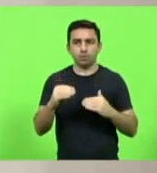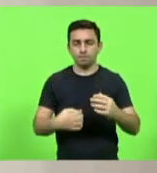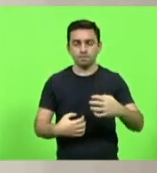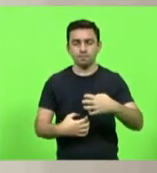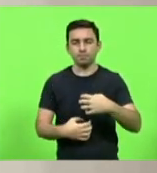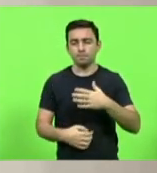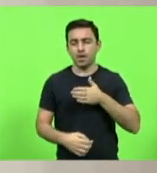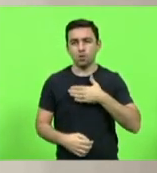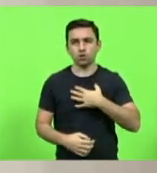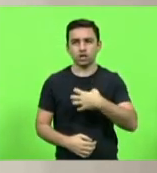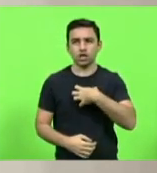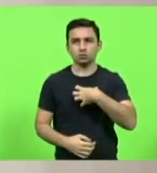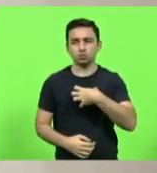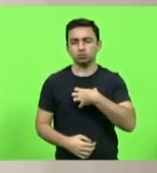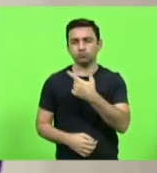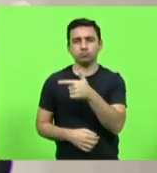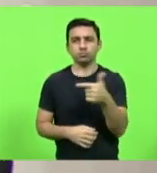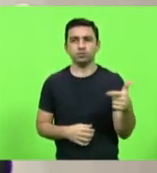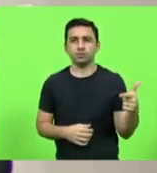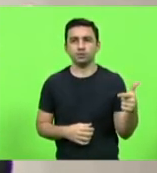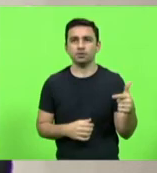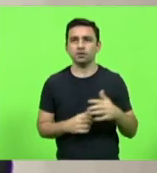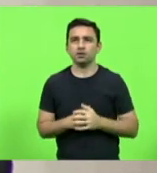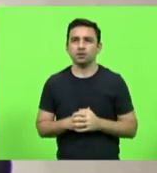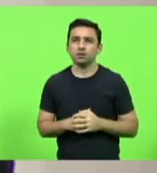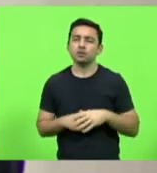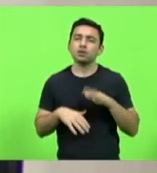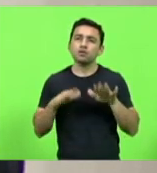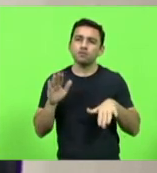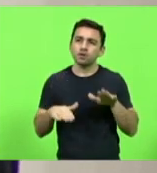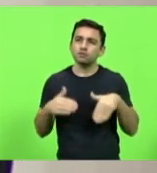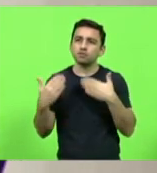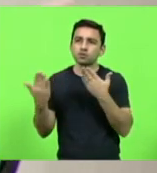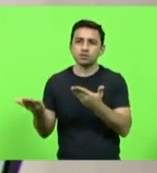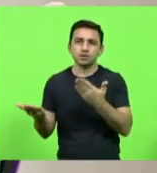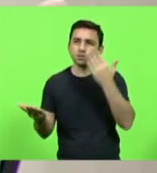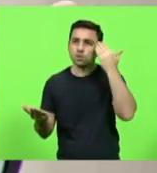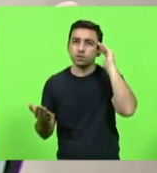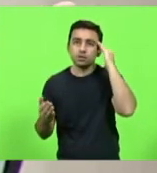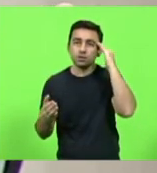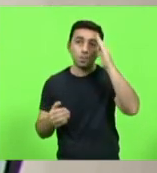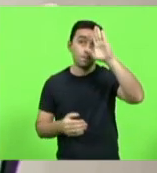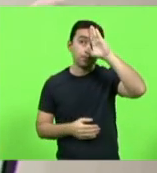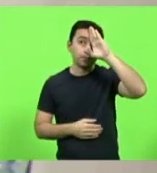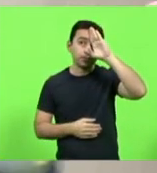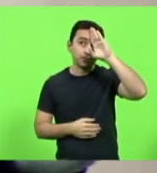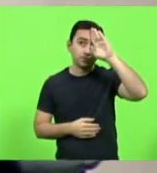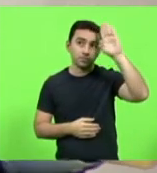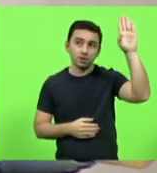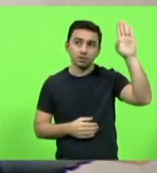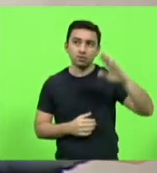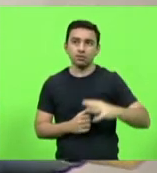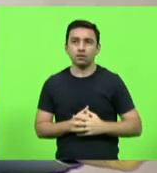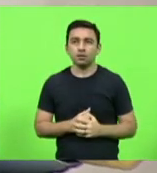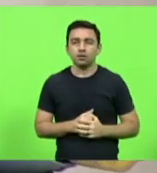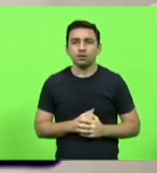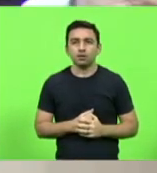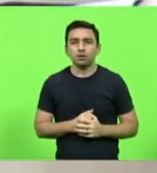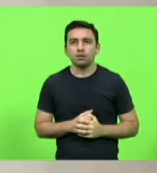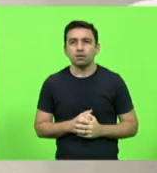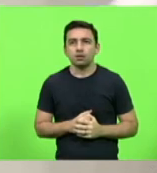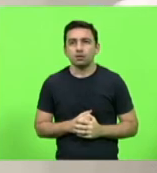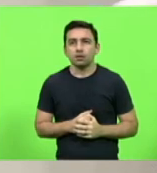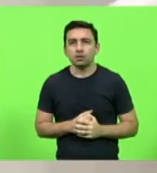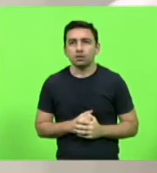estilo. Vossa Excelência, talvez, não entenda como prioritário esse projeto. Me deu um minuto naquele pela ordem, eu não